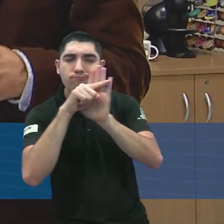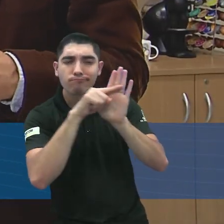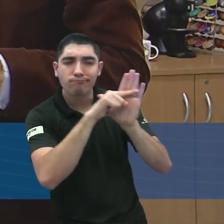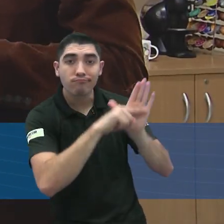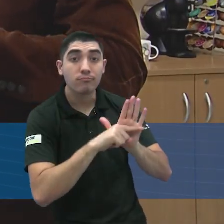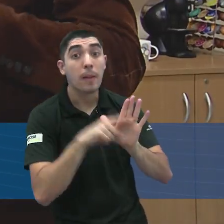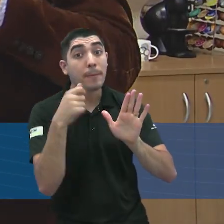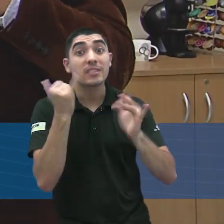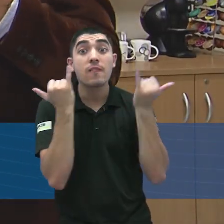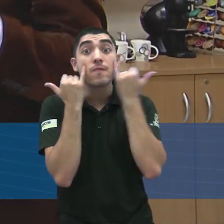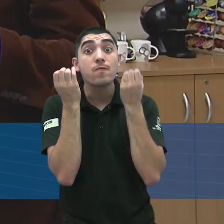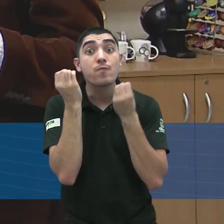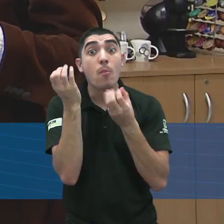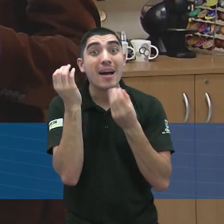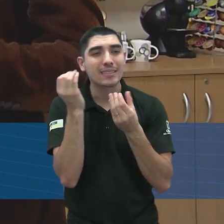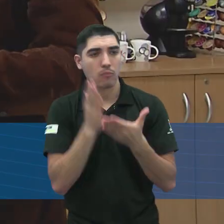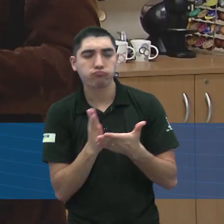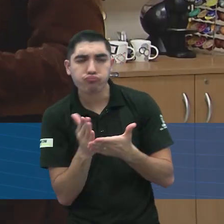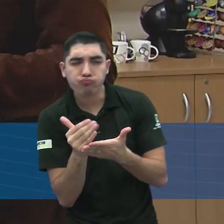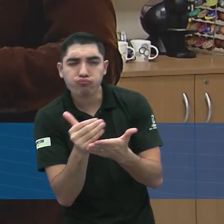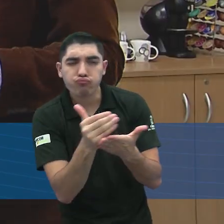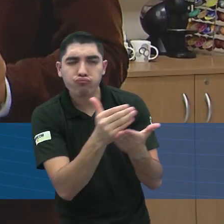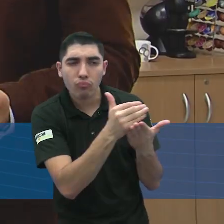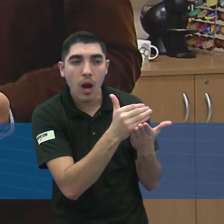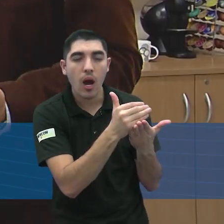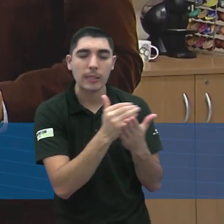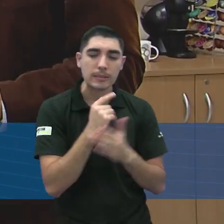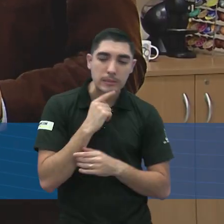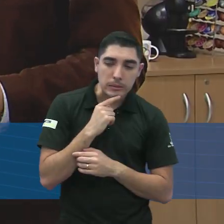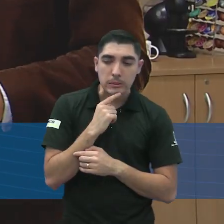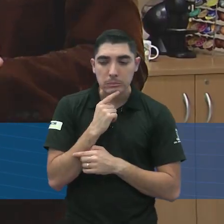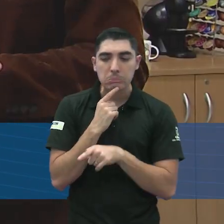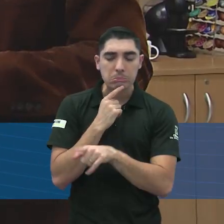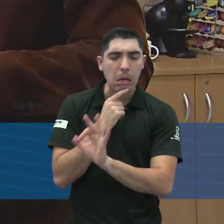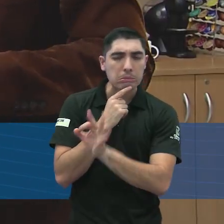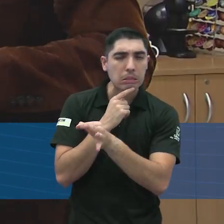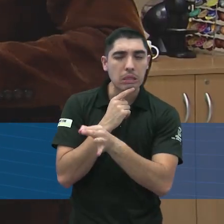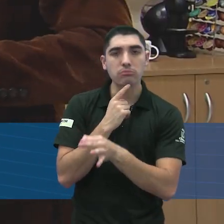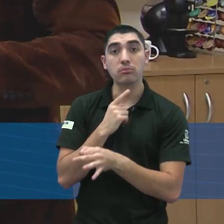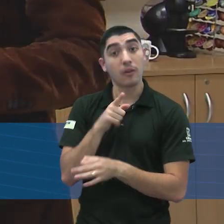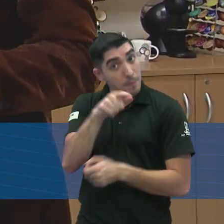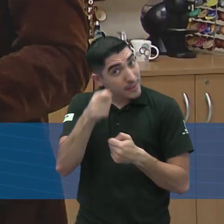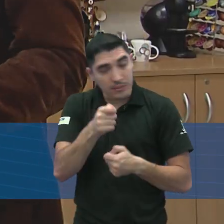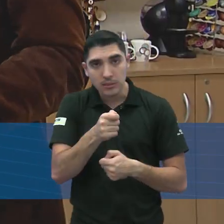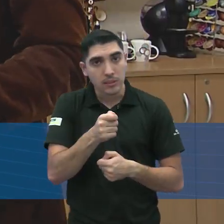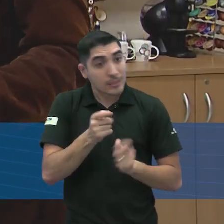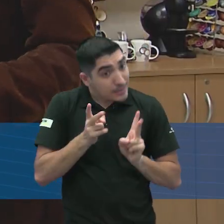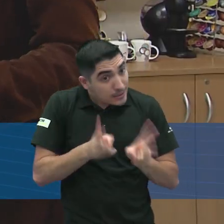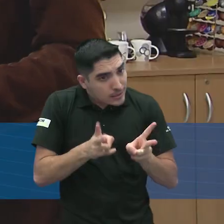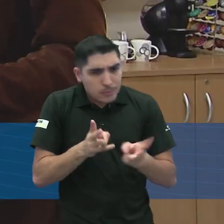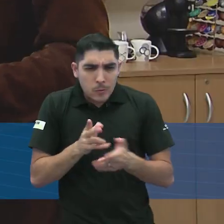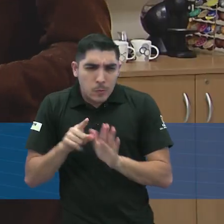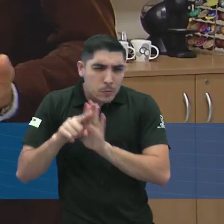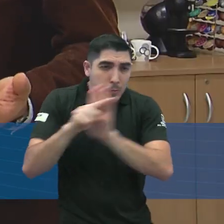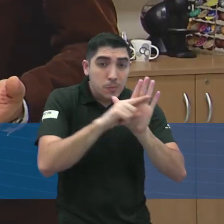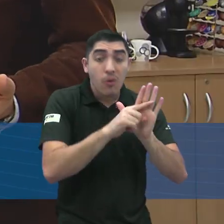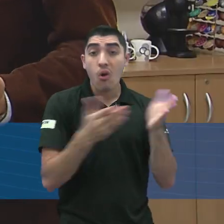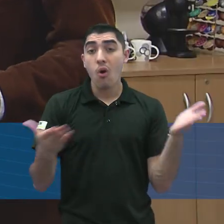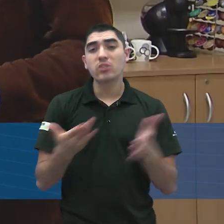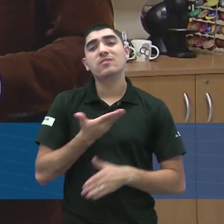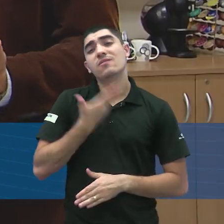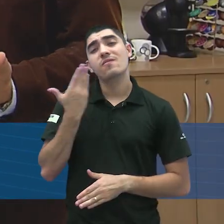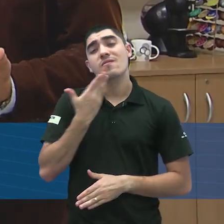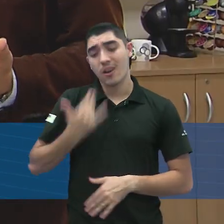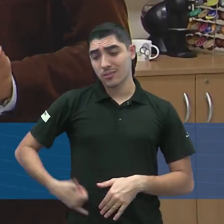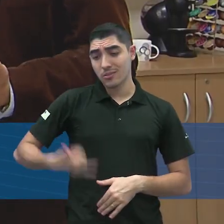a informação. Ele tem que se informar antes de ele tomar a decisão da compra. Então, pesquisa incansavelmente. A gente hoje tem essa facilidade